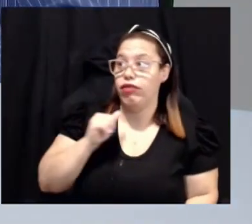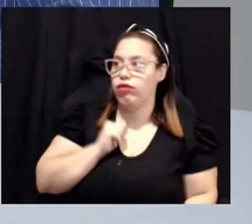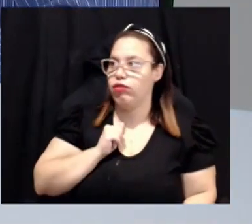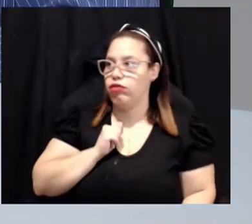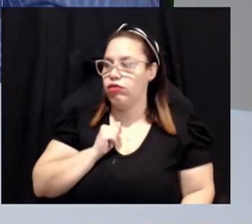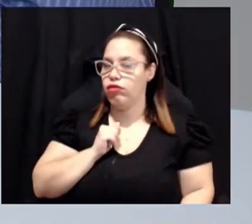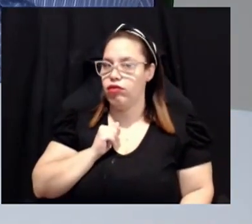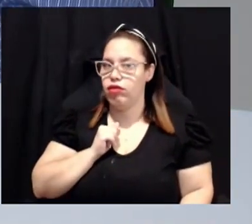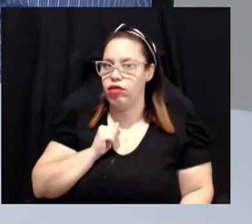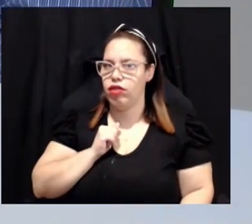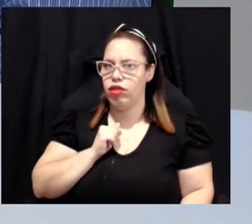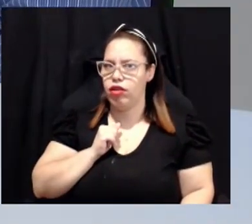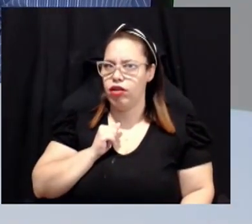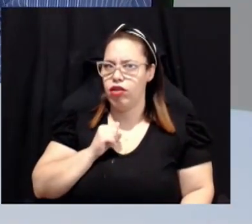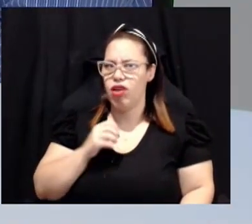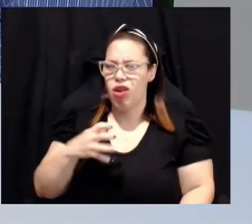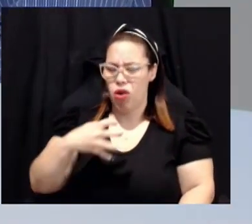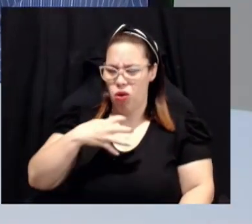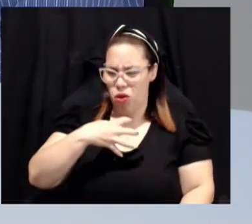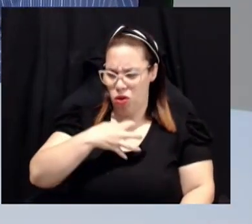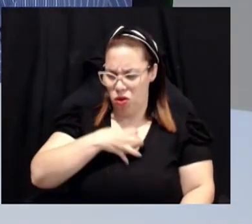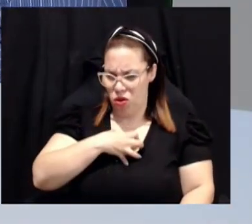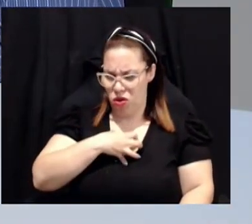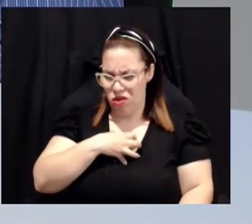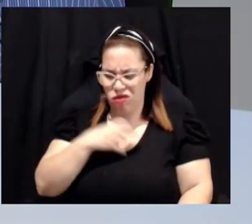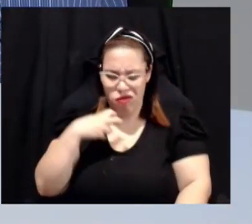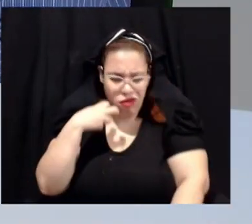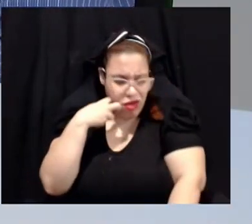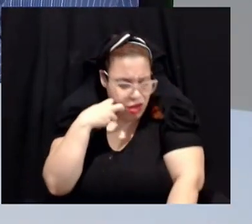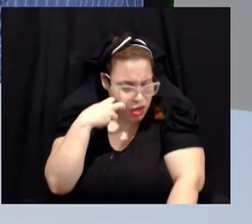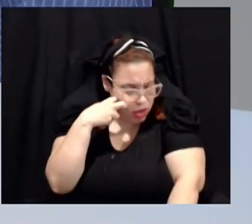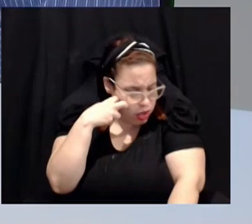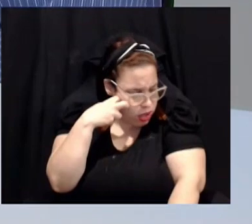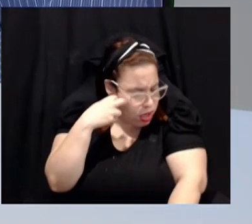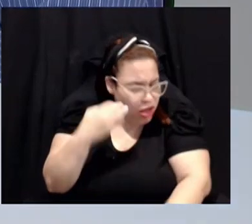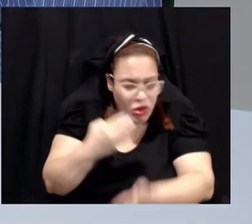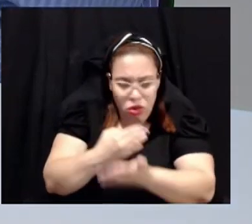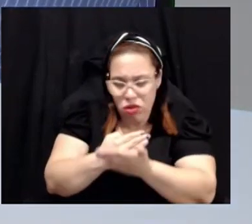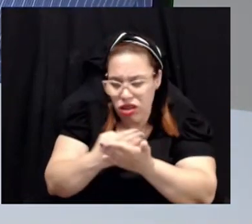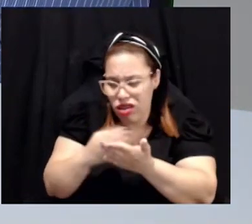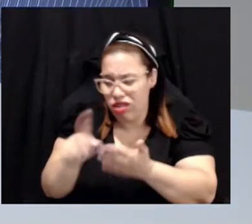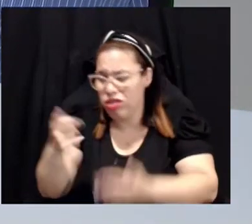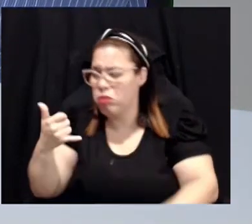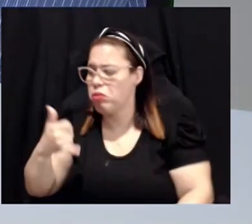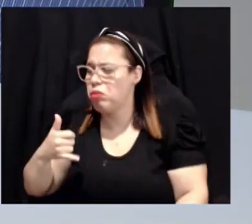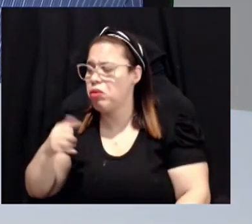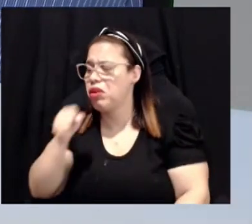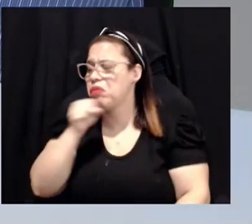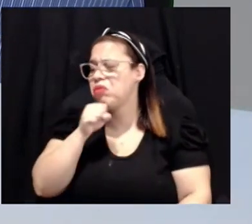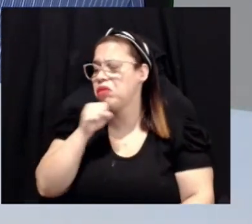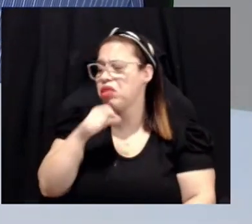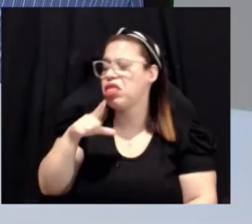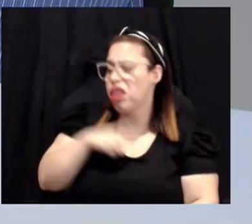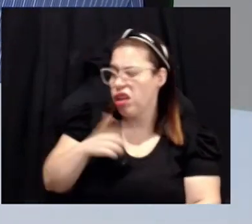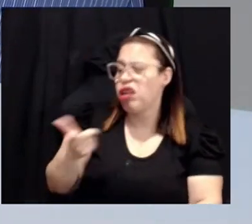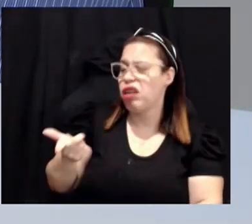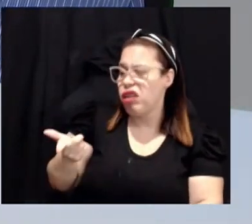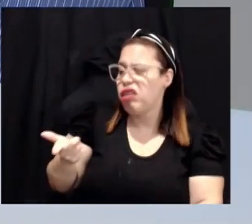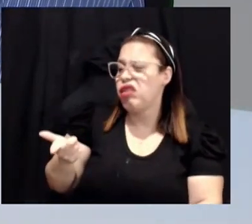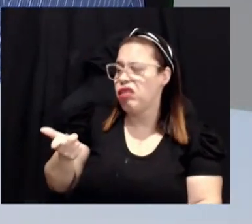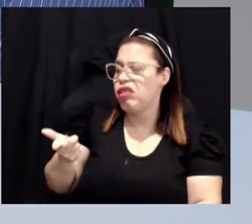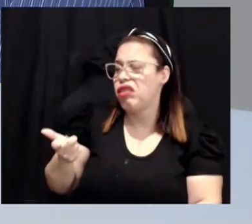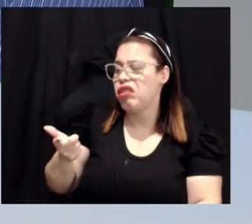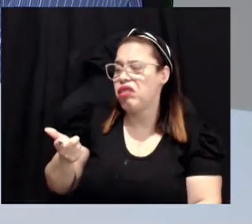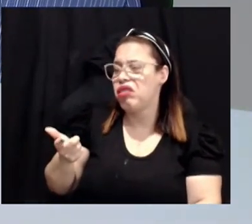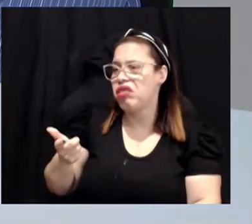alguns sentimentos como vergonha, puxa, eu estou começando depois de mais velho. Tem isso? Tem esse empecilho